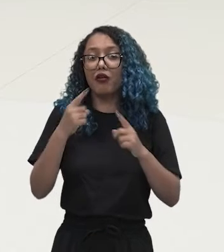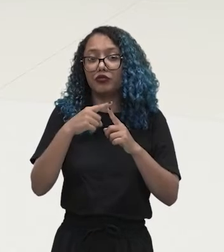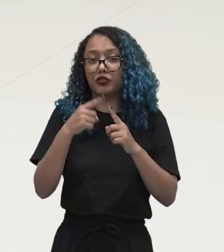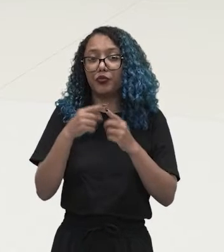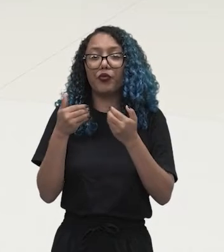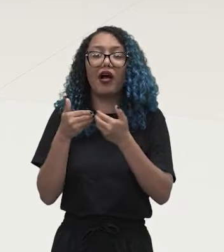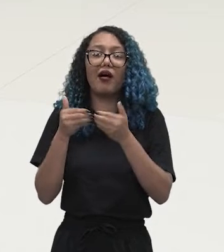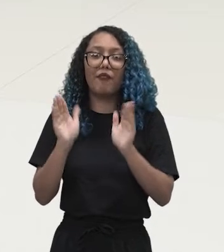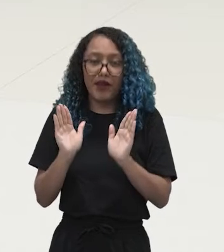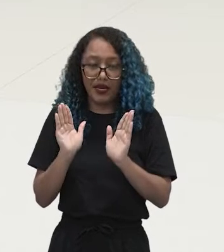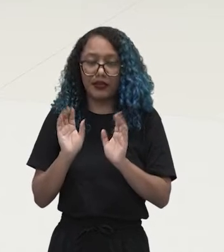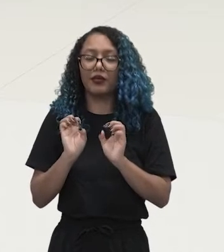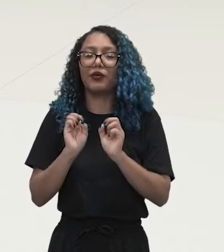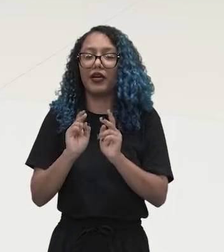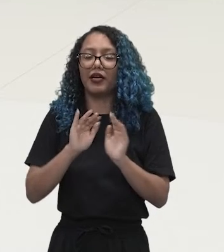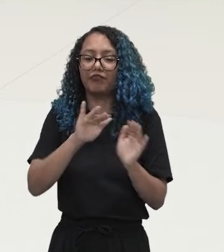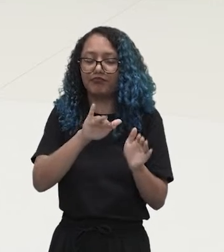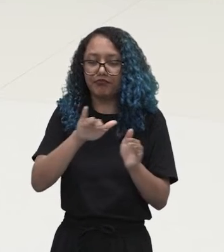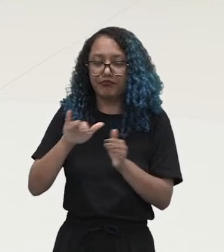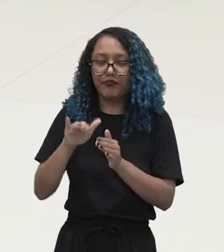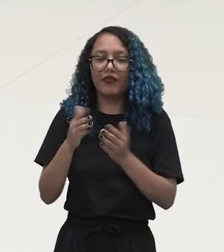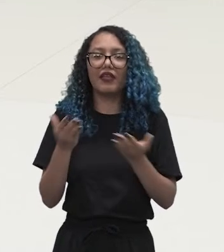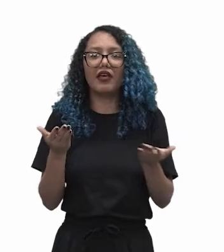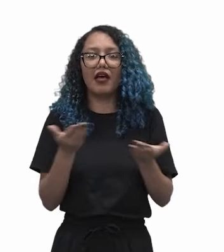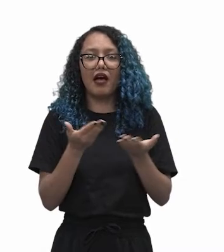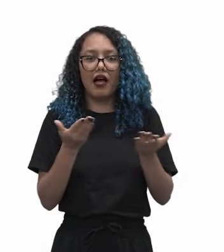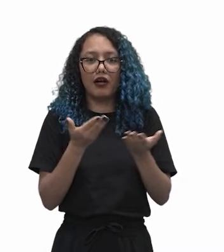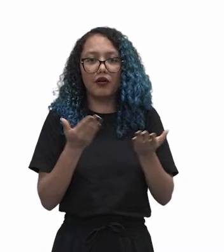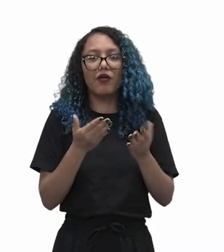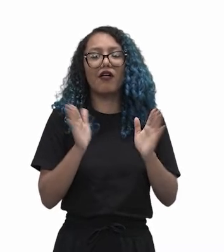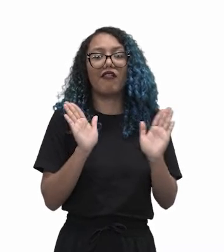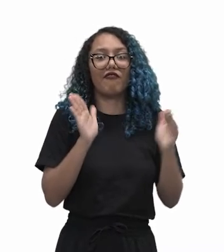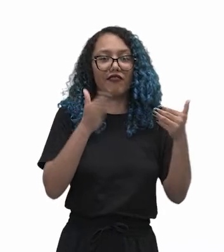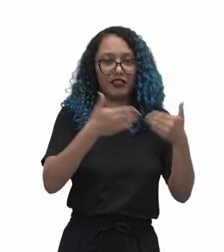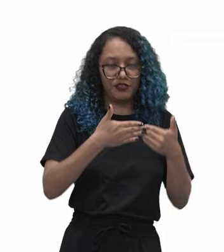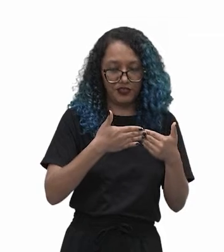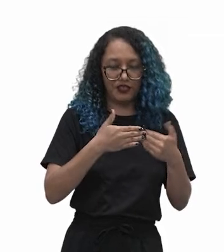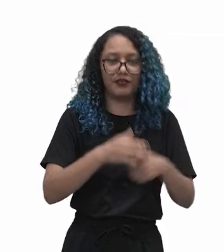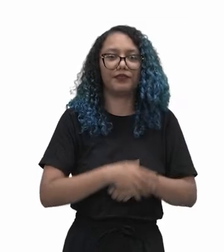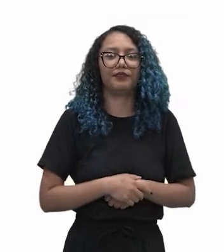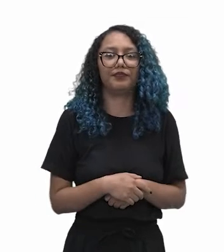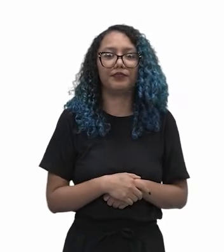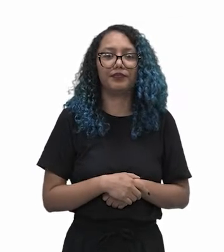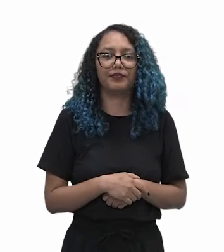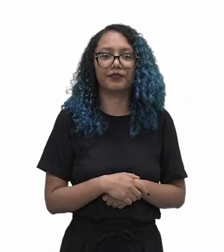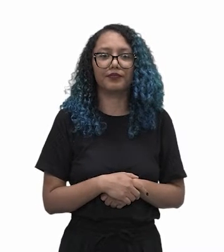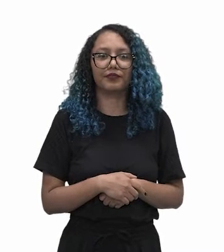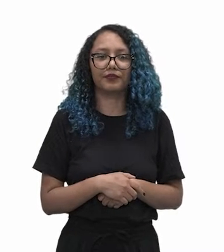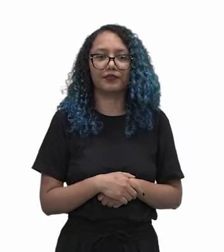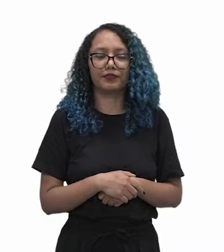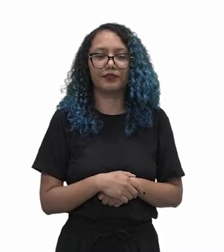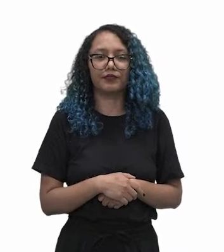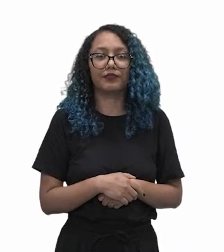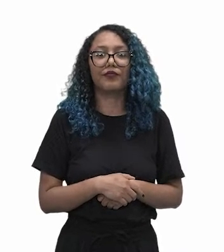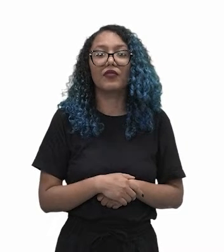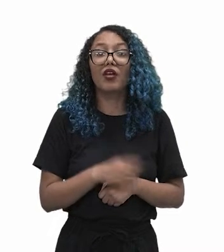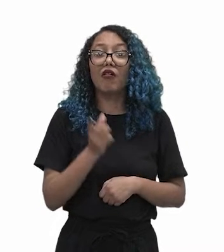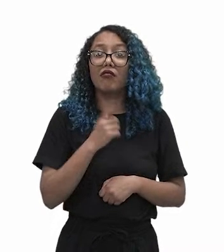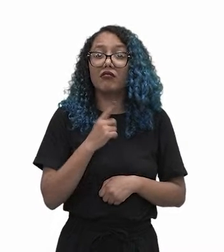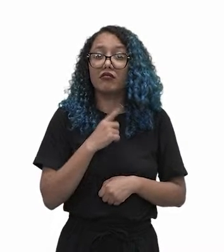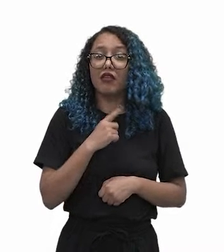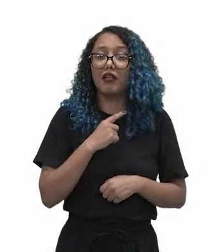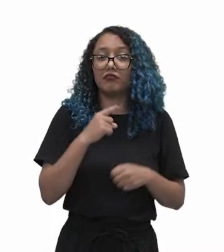agora, nós vamos para a classificação das cadeias fechadas. Então, as cadeias fechadas, elas podem ser